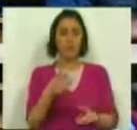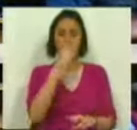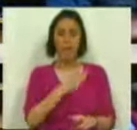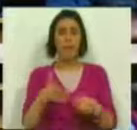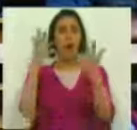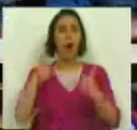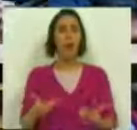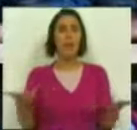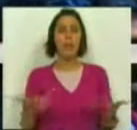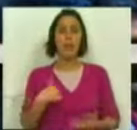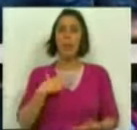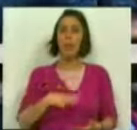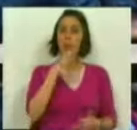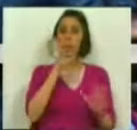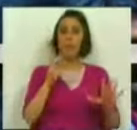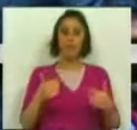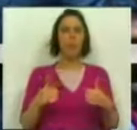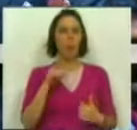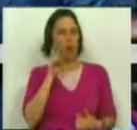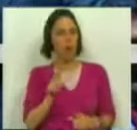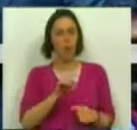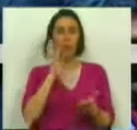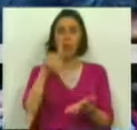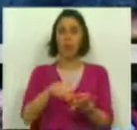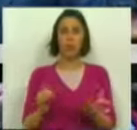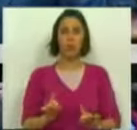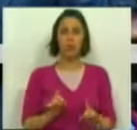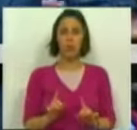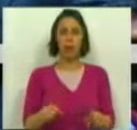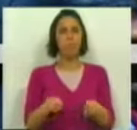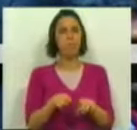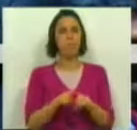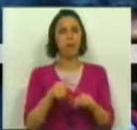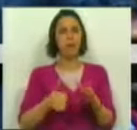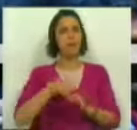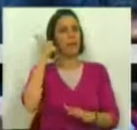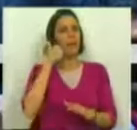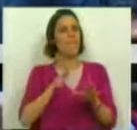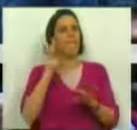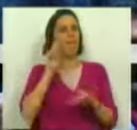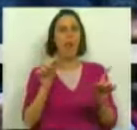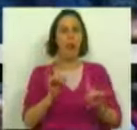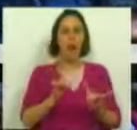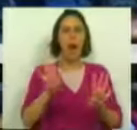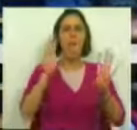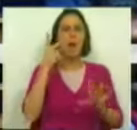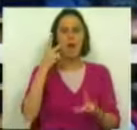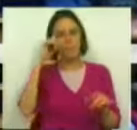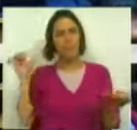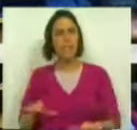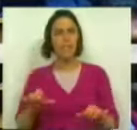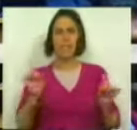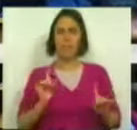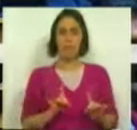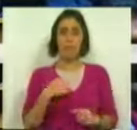execução orçamental. Eu quero dizer-lhe que nós não vemos esses resultados com triunfalismo, mas também não vemos com